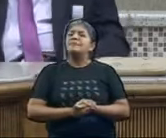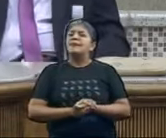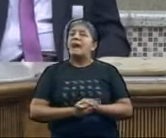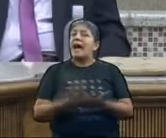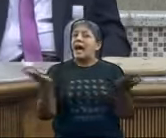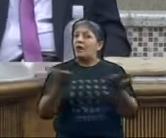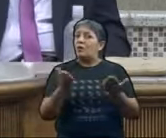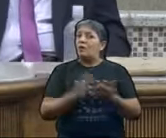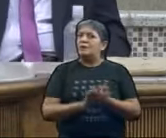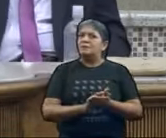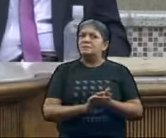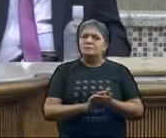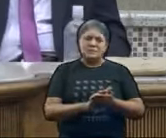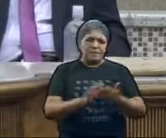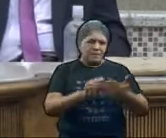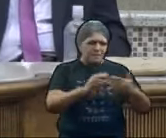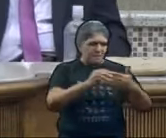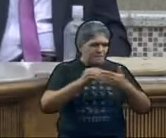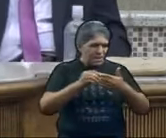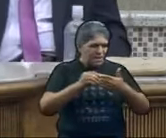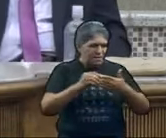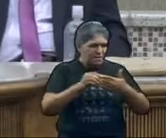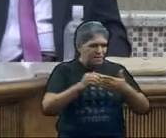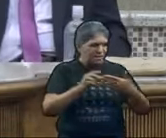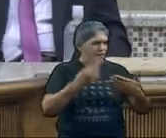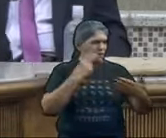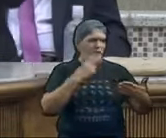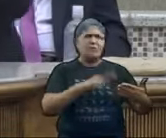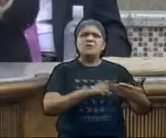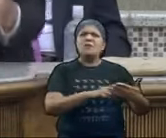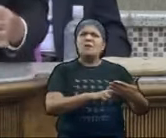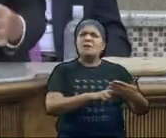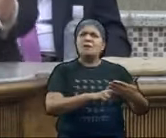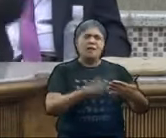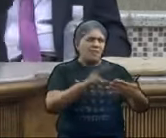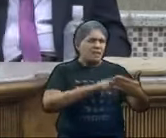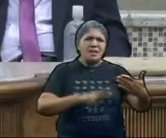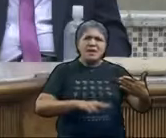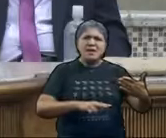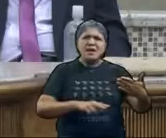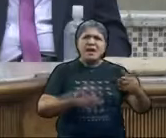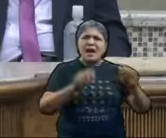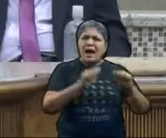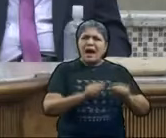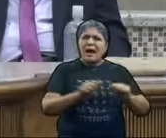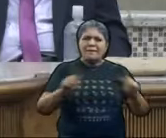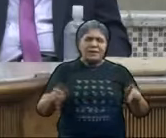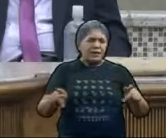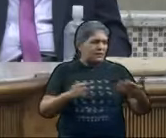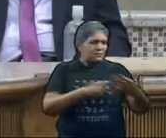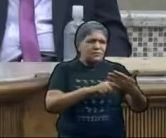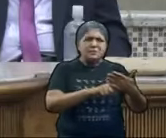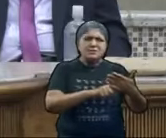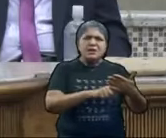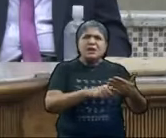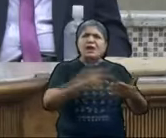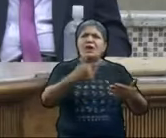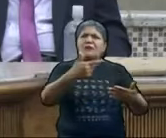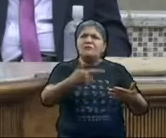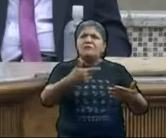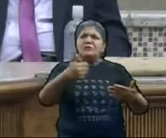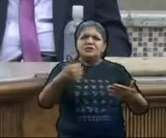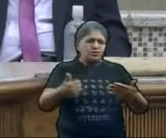capítulo aqui de 21 de Apocalipse, nós vimos que a história fechou totalmente as